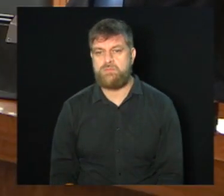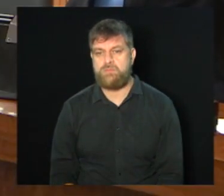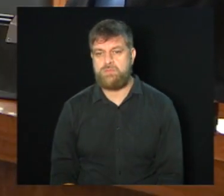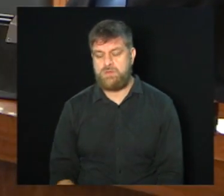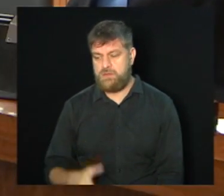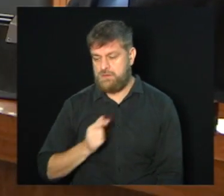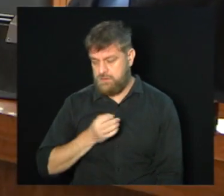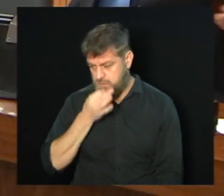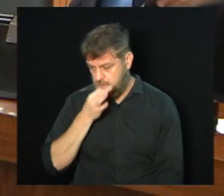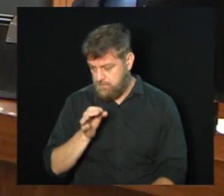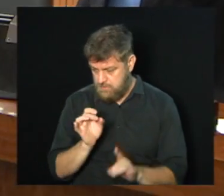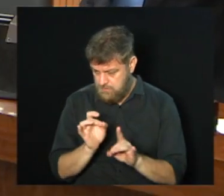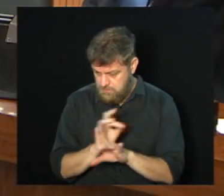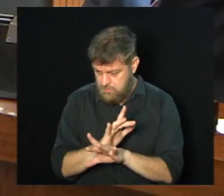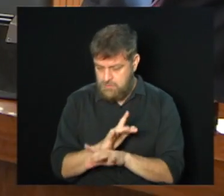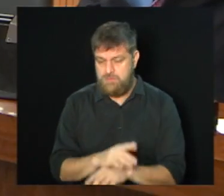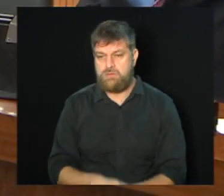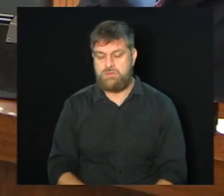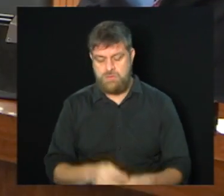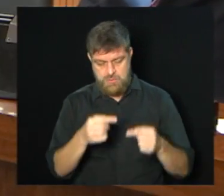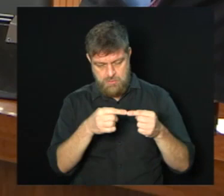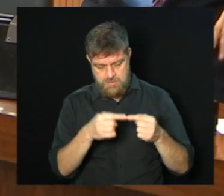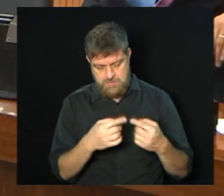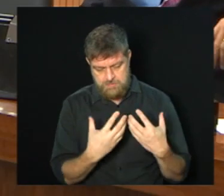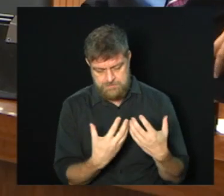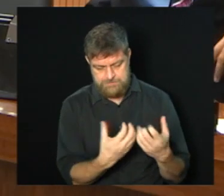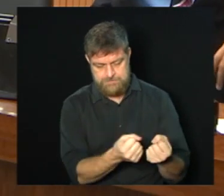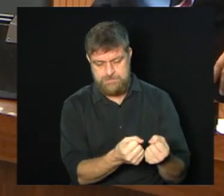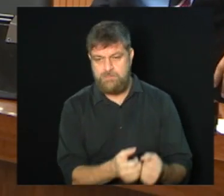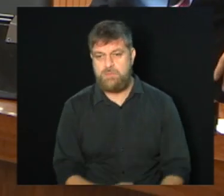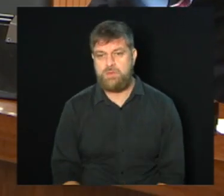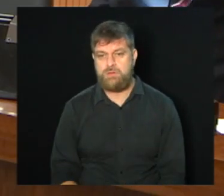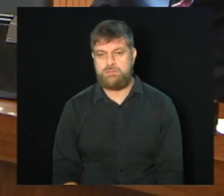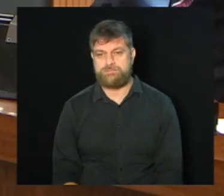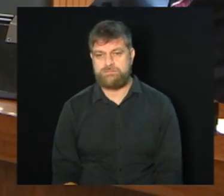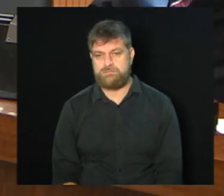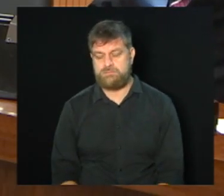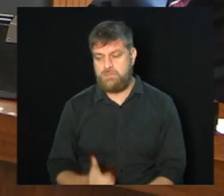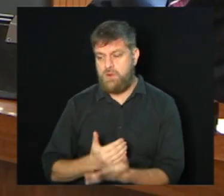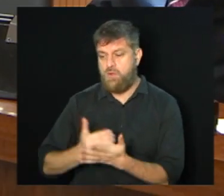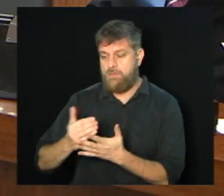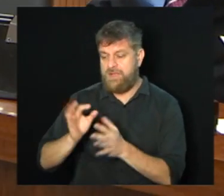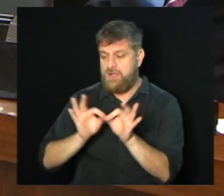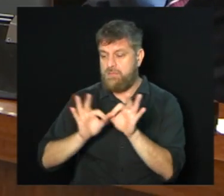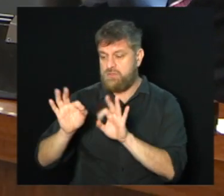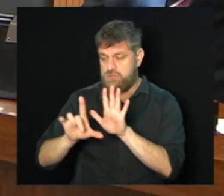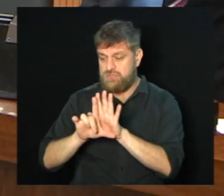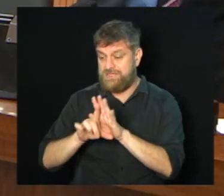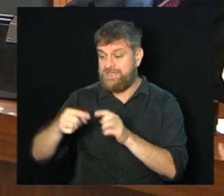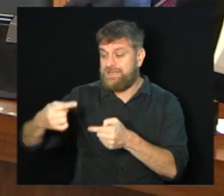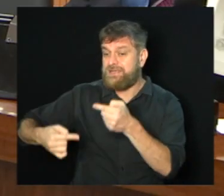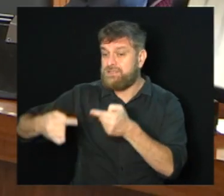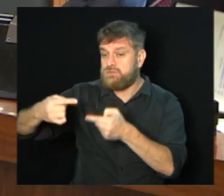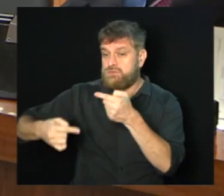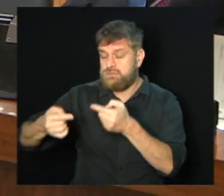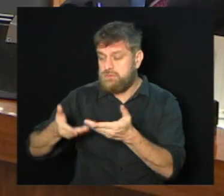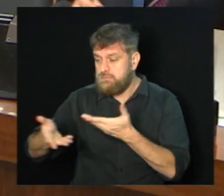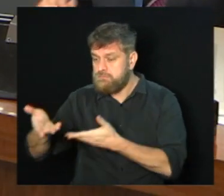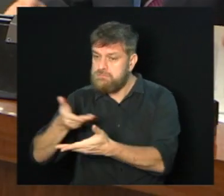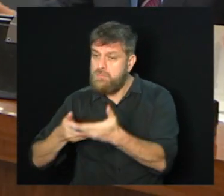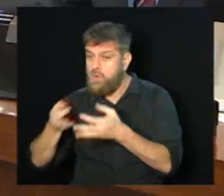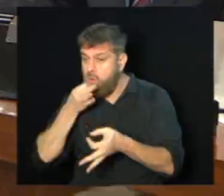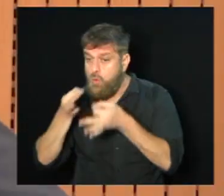Com o parecer favorável ao projeto e à emenda, a matéria vai à discussão. Indago do vereador professor